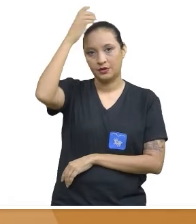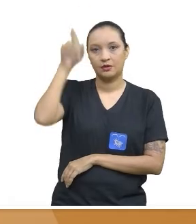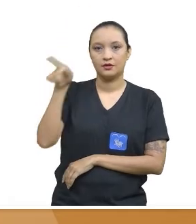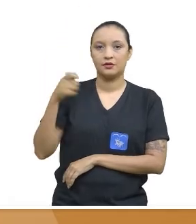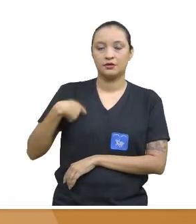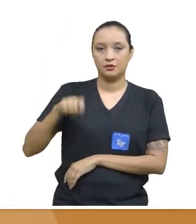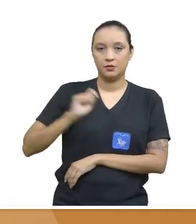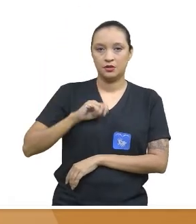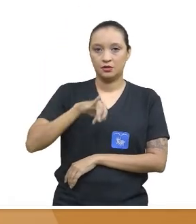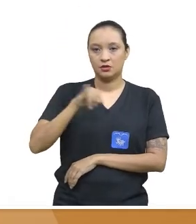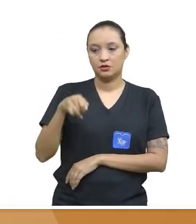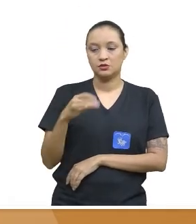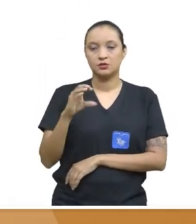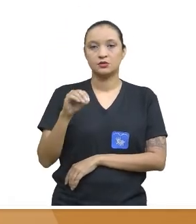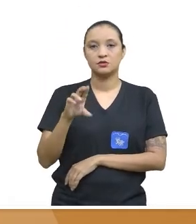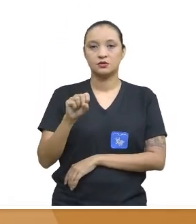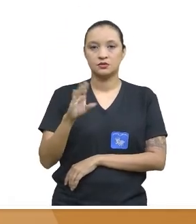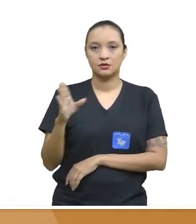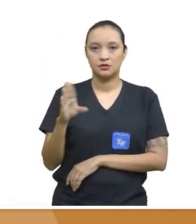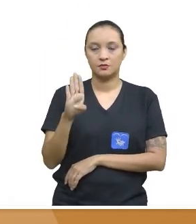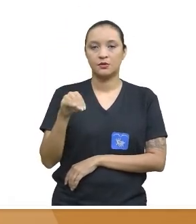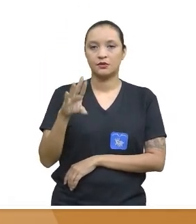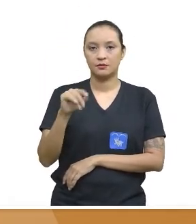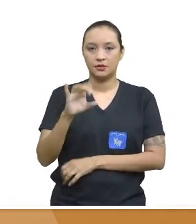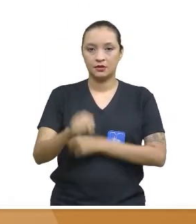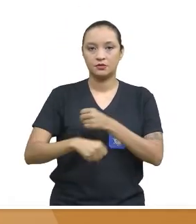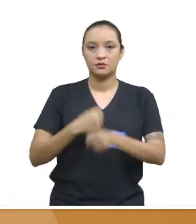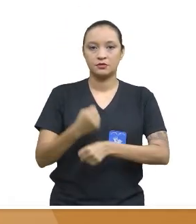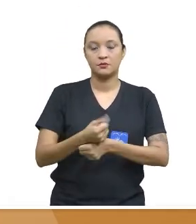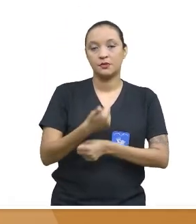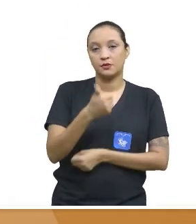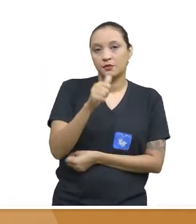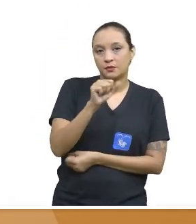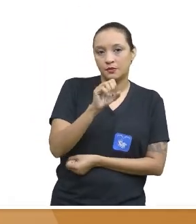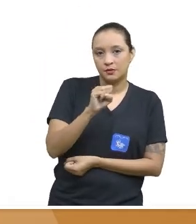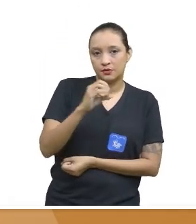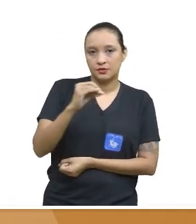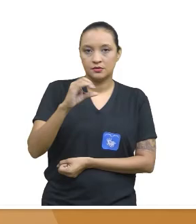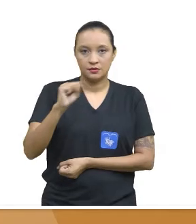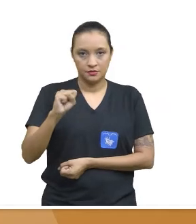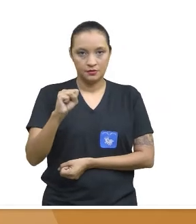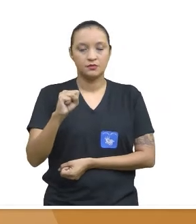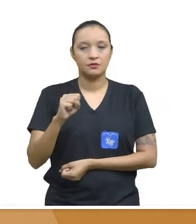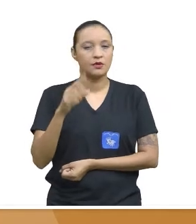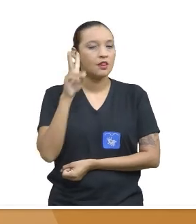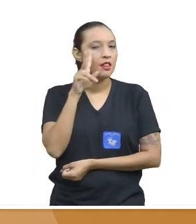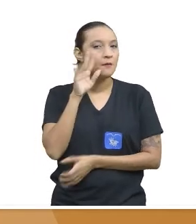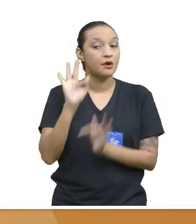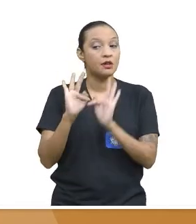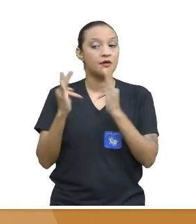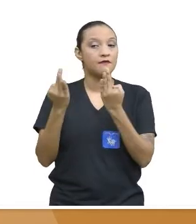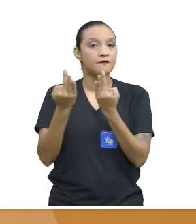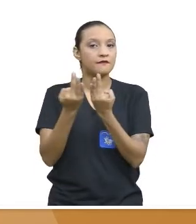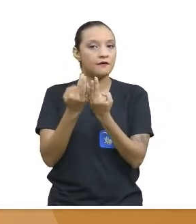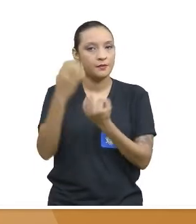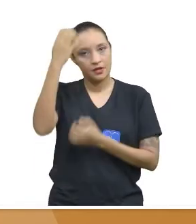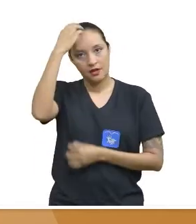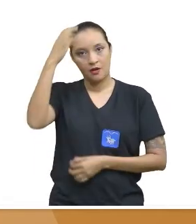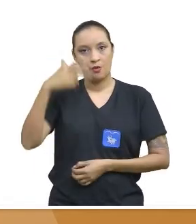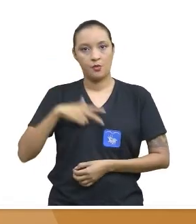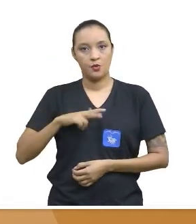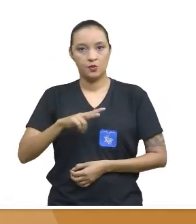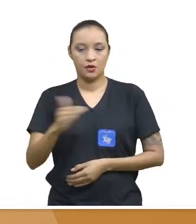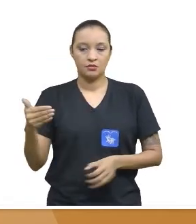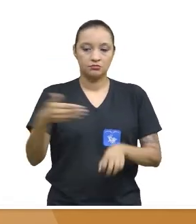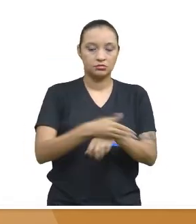na Espanha, em 1808, lembrando que é o mesmo período da chegada da família real portuguesa ao Brasil, intensificou o